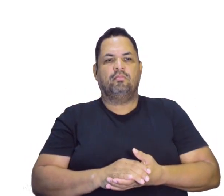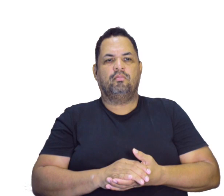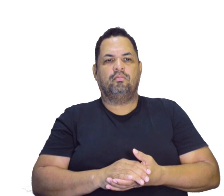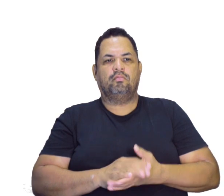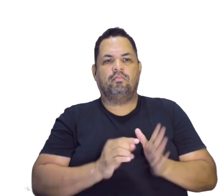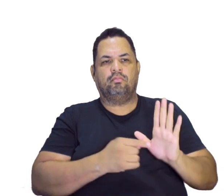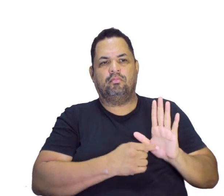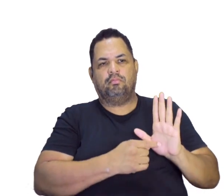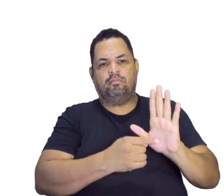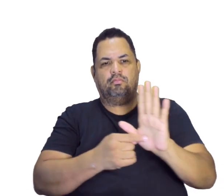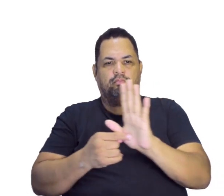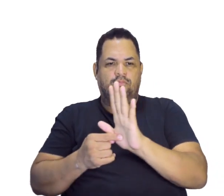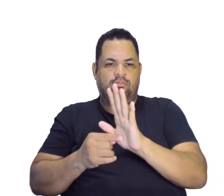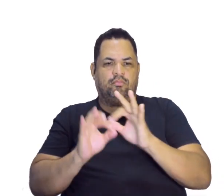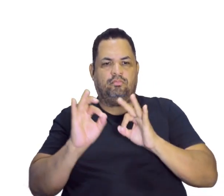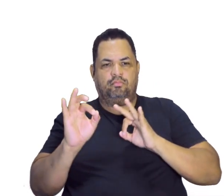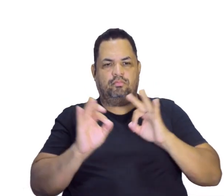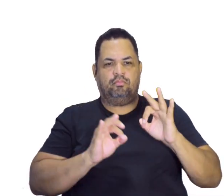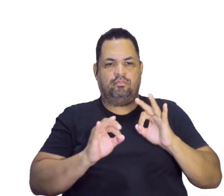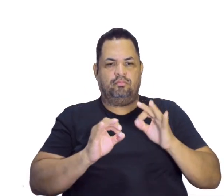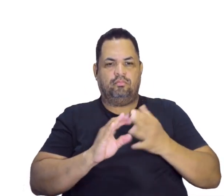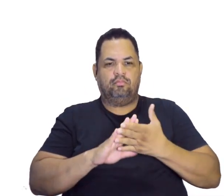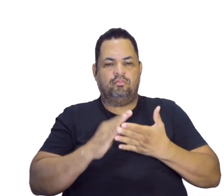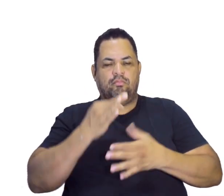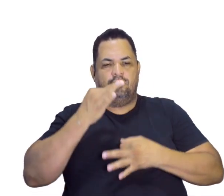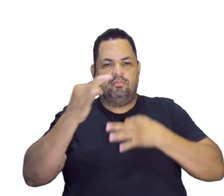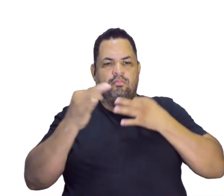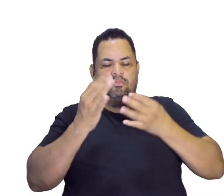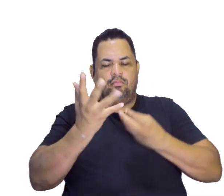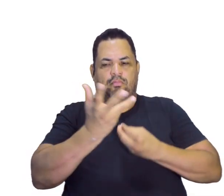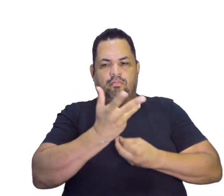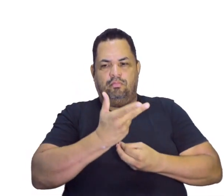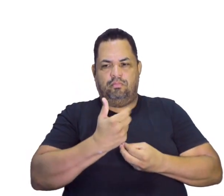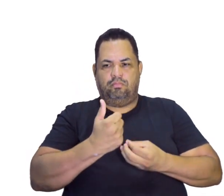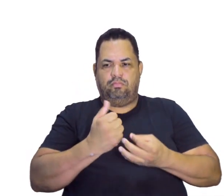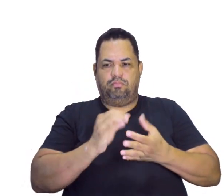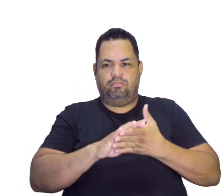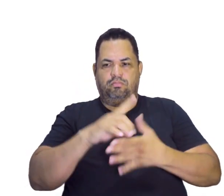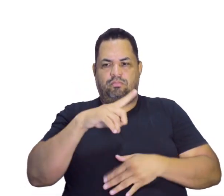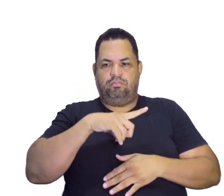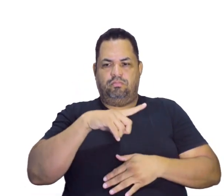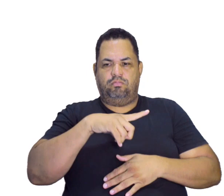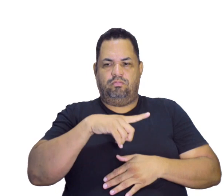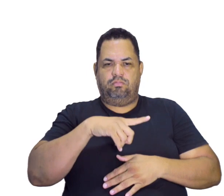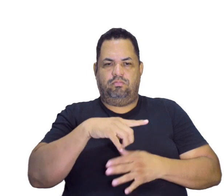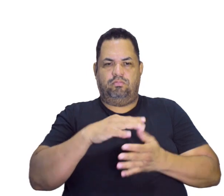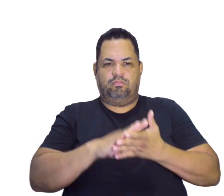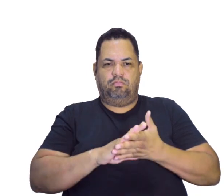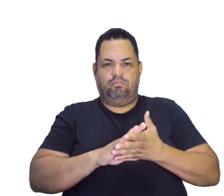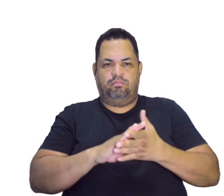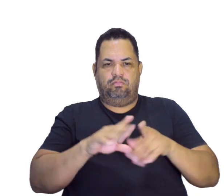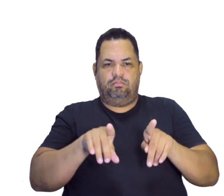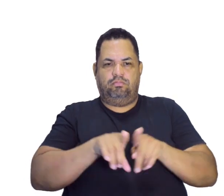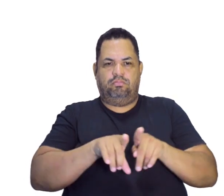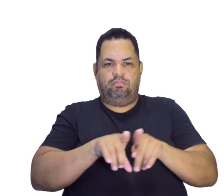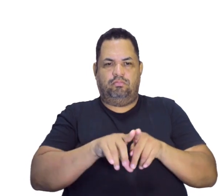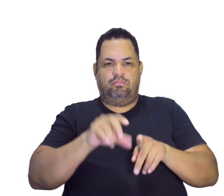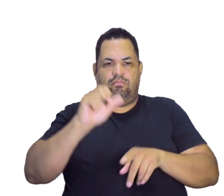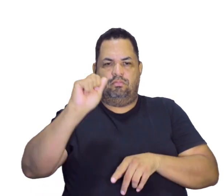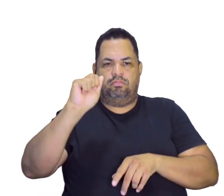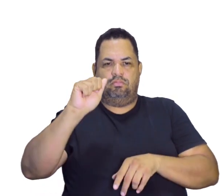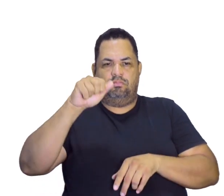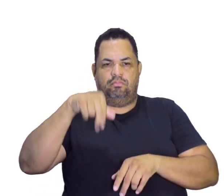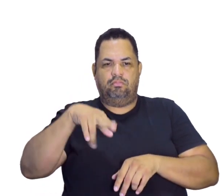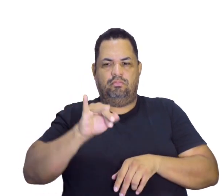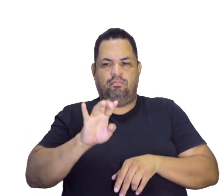às exposições. Ele era um crítico de arte. E aqui temos Tô Nem Aí. Não, é Anitta também